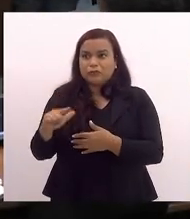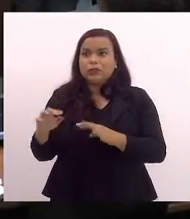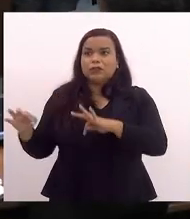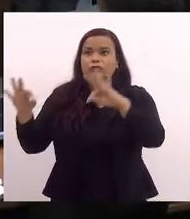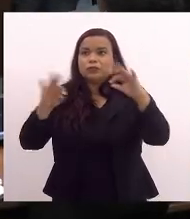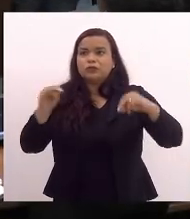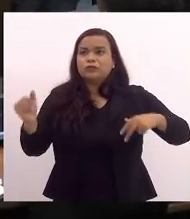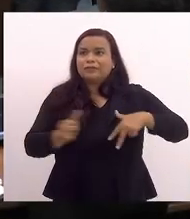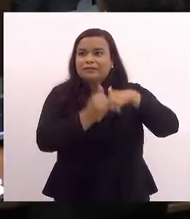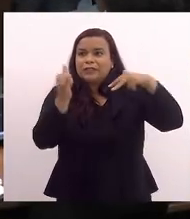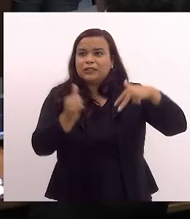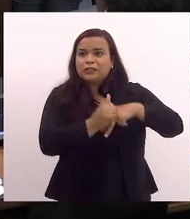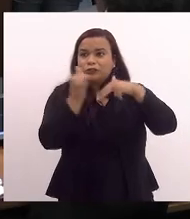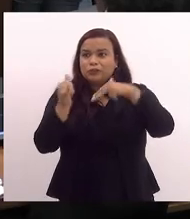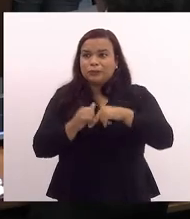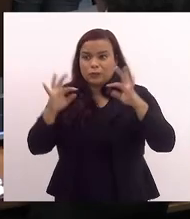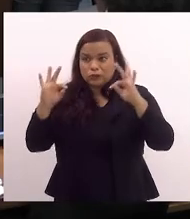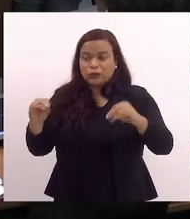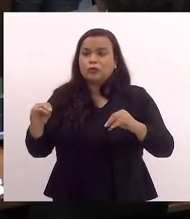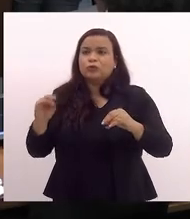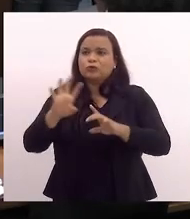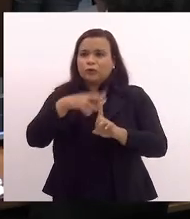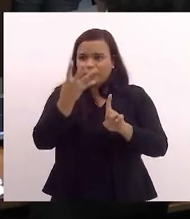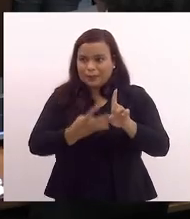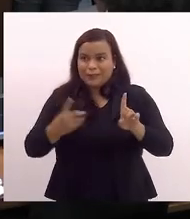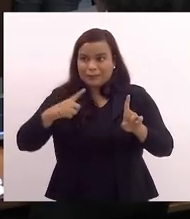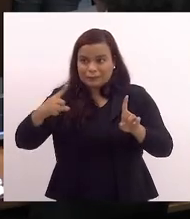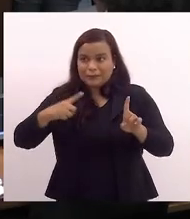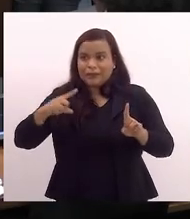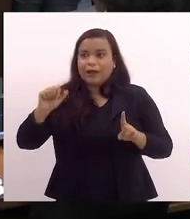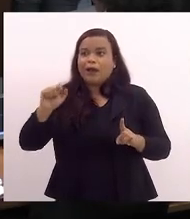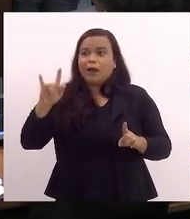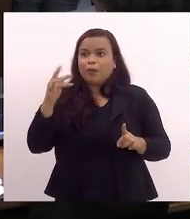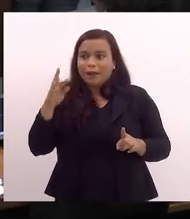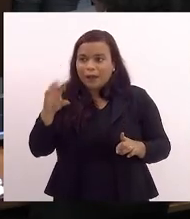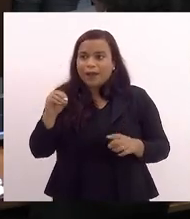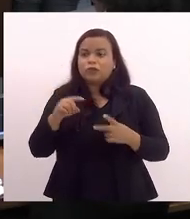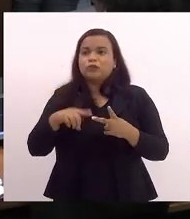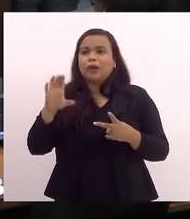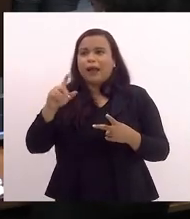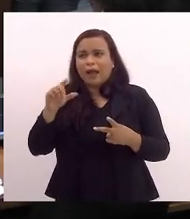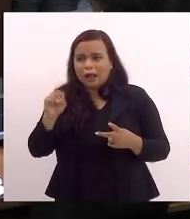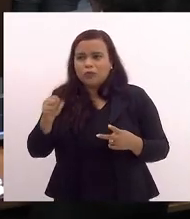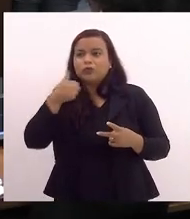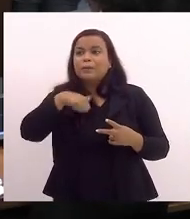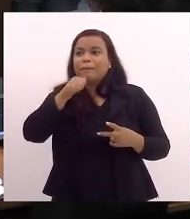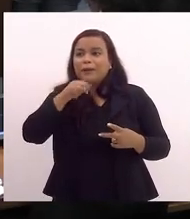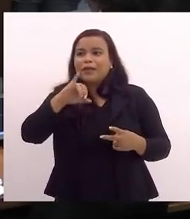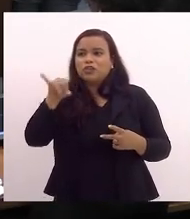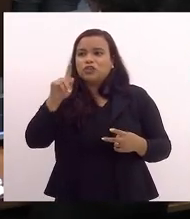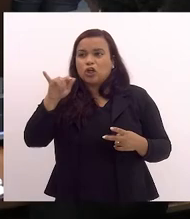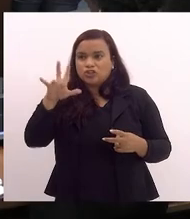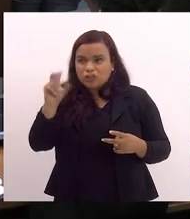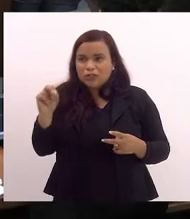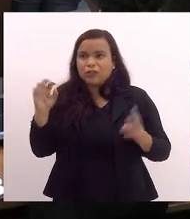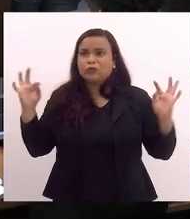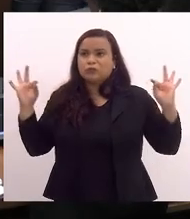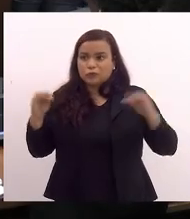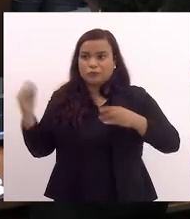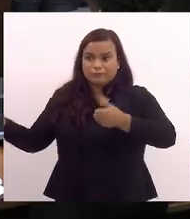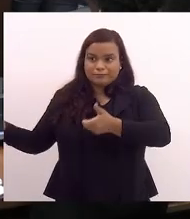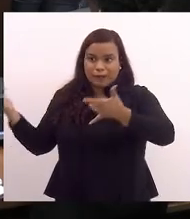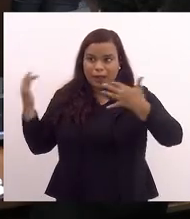vítimas que foram homenageadas, Jefferson, Carlos, chamo o seu Alberto, vem também, mãe do Jorginho, vem aqui para esse